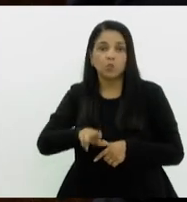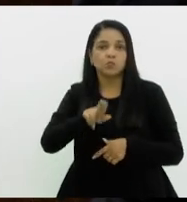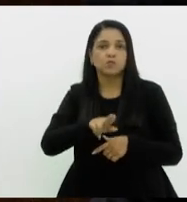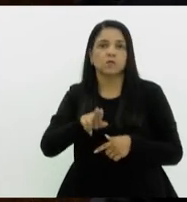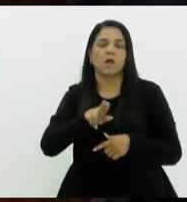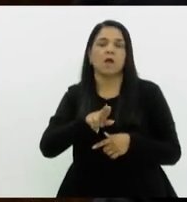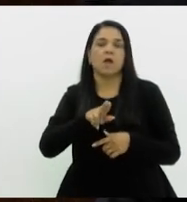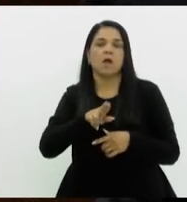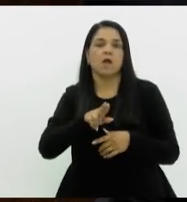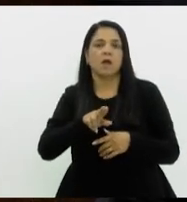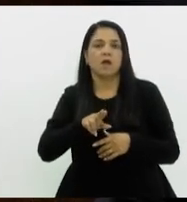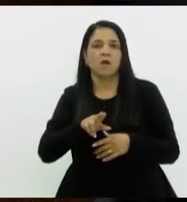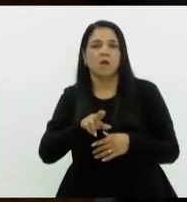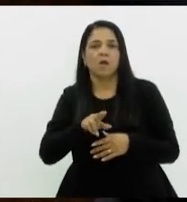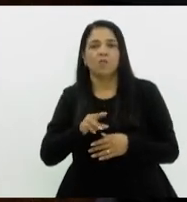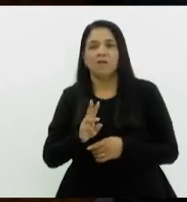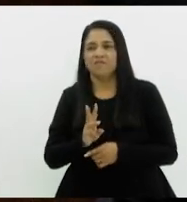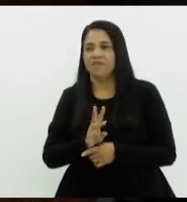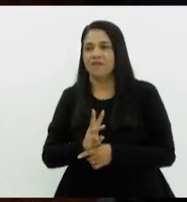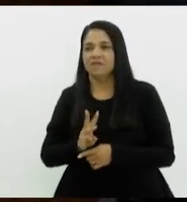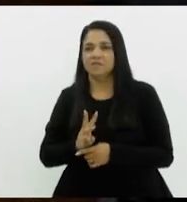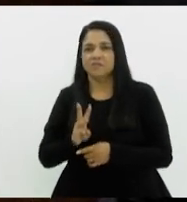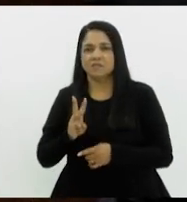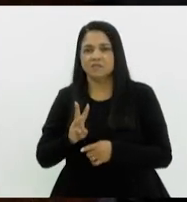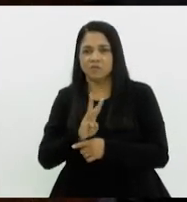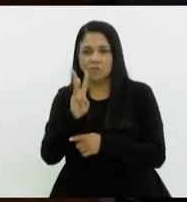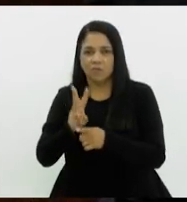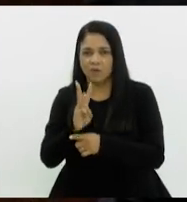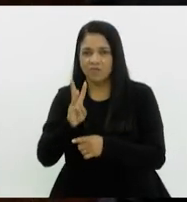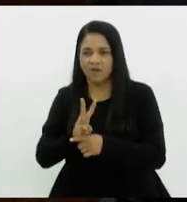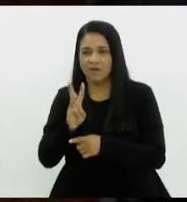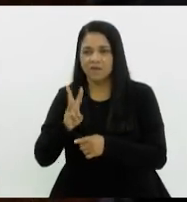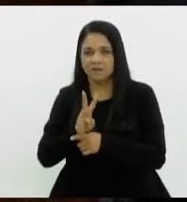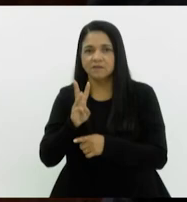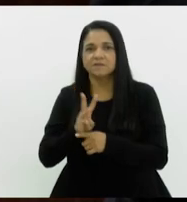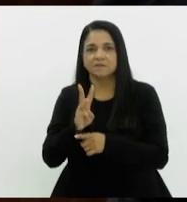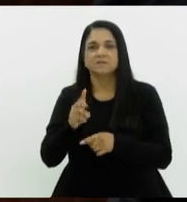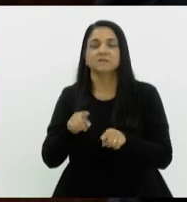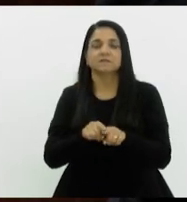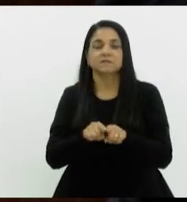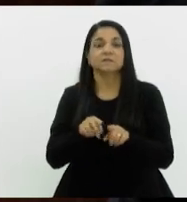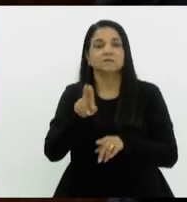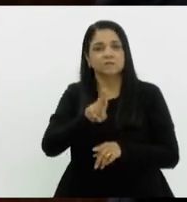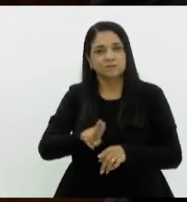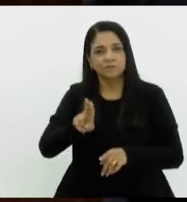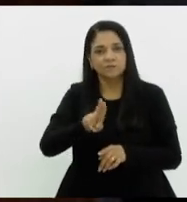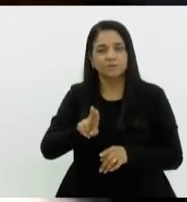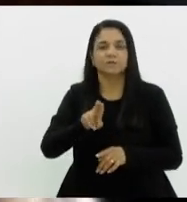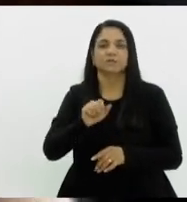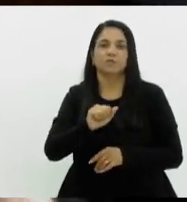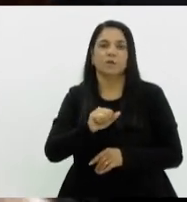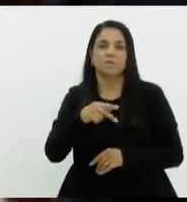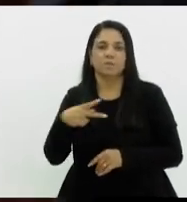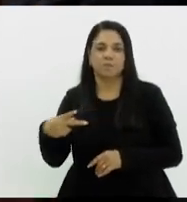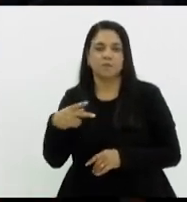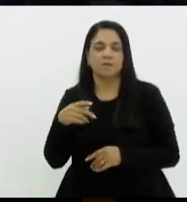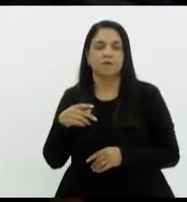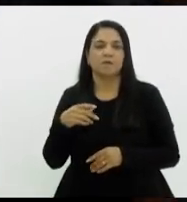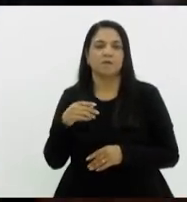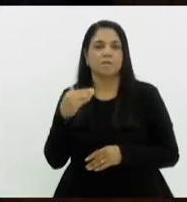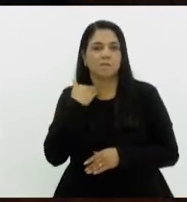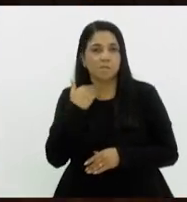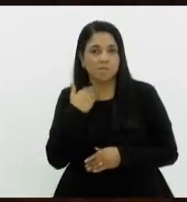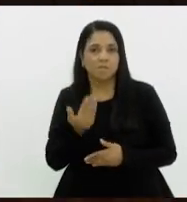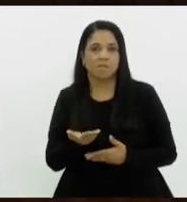de Wi-Fi, então, das próprias agências bancárias para o uso dos recursos desses aplicativos bancários.